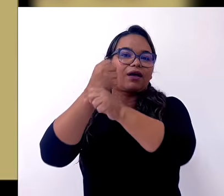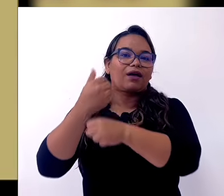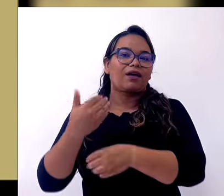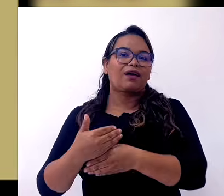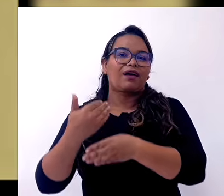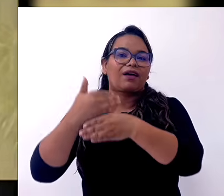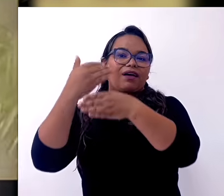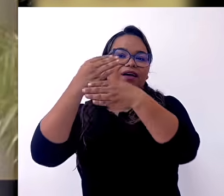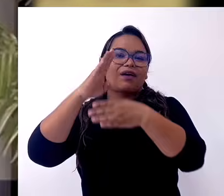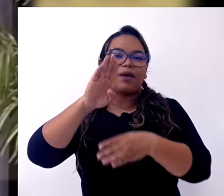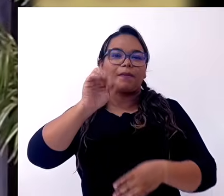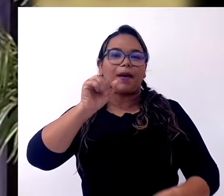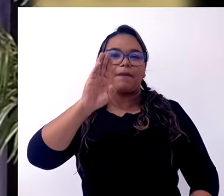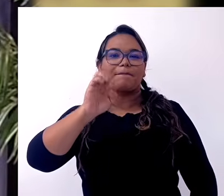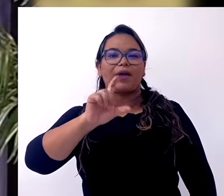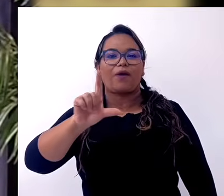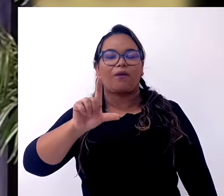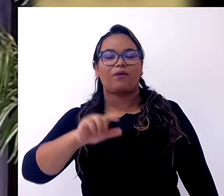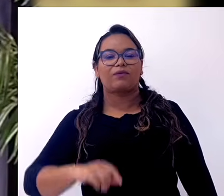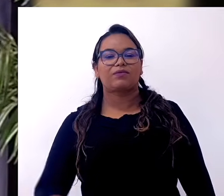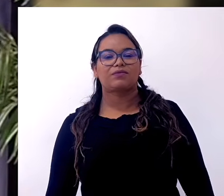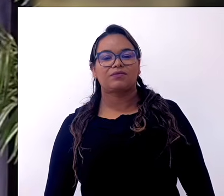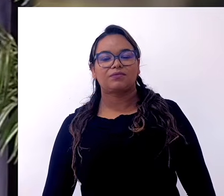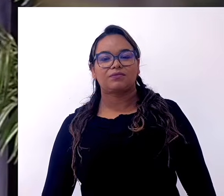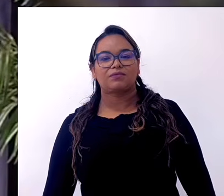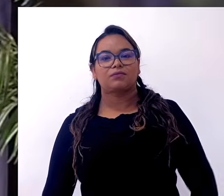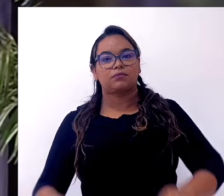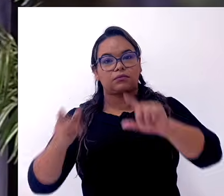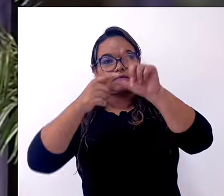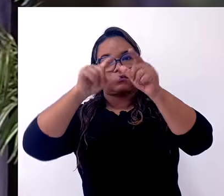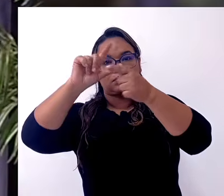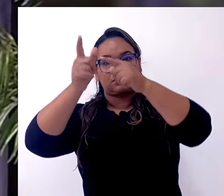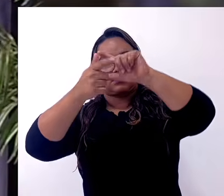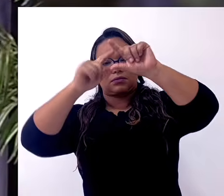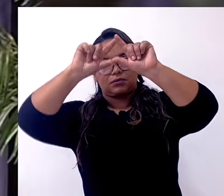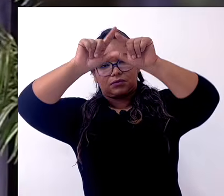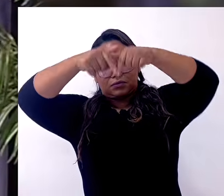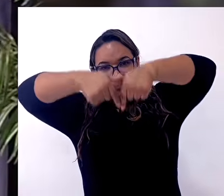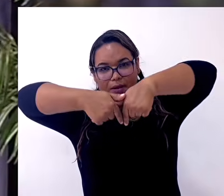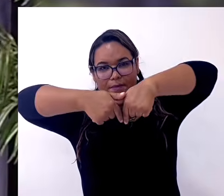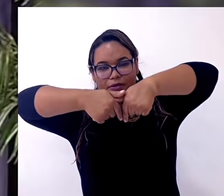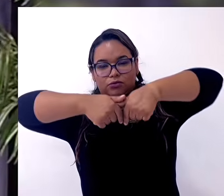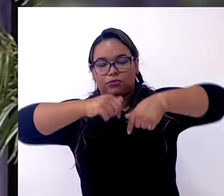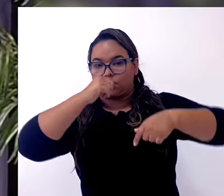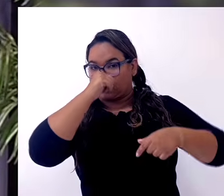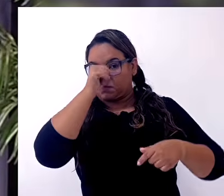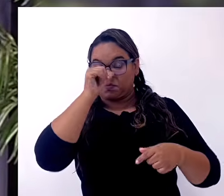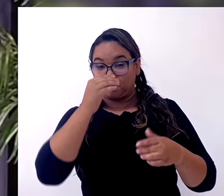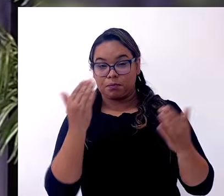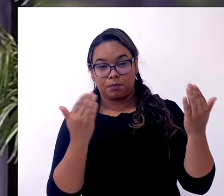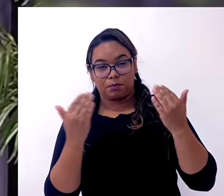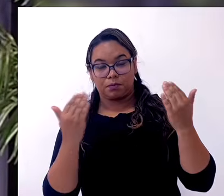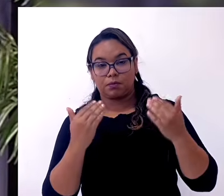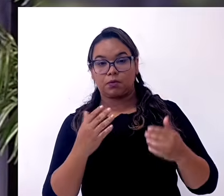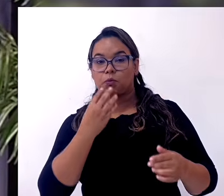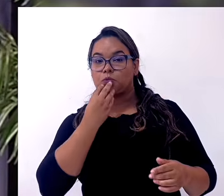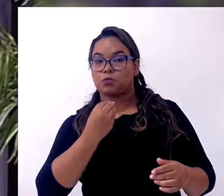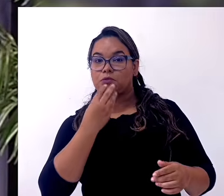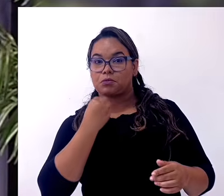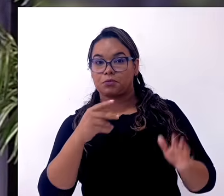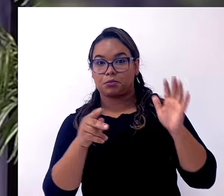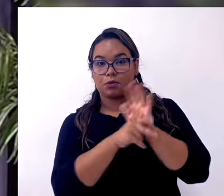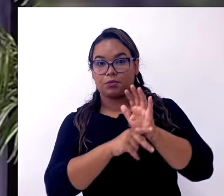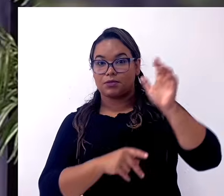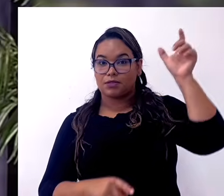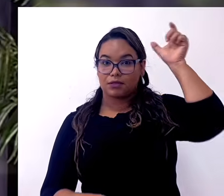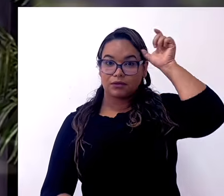Esta é a nova Torre de Babel. E os altos políticos franceses disseram, nós estamos construindo uma nova Babel. E eles